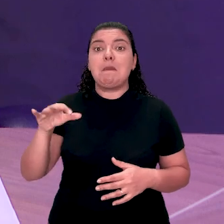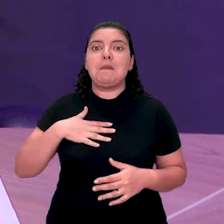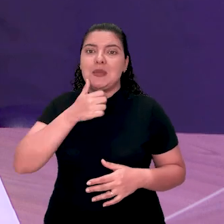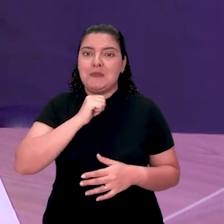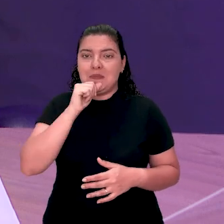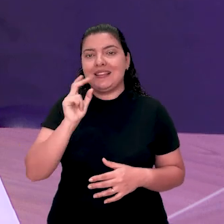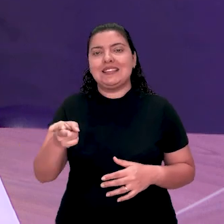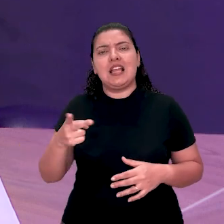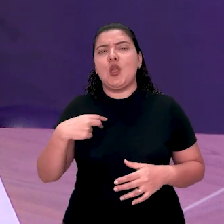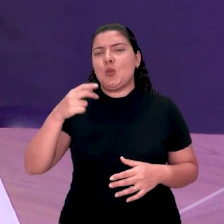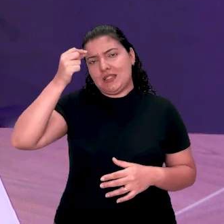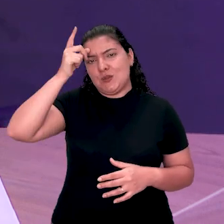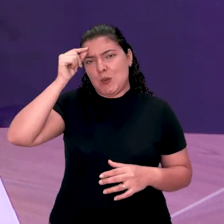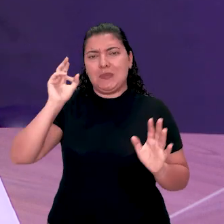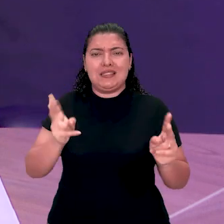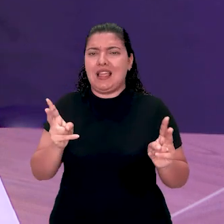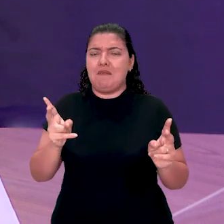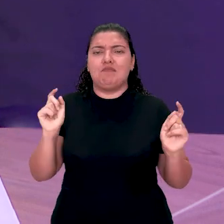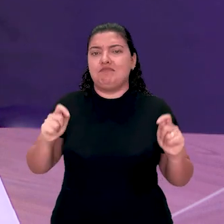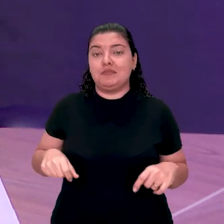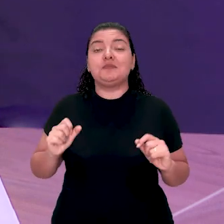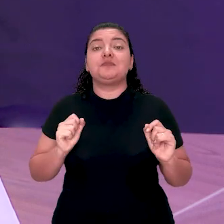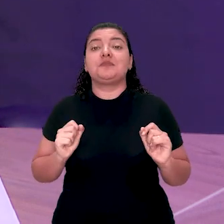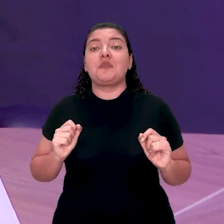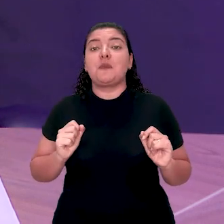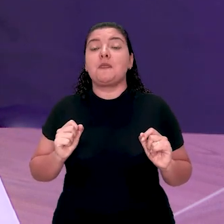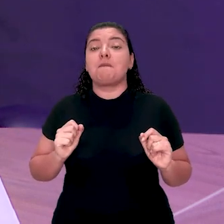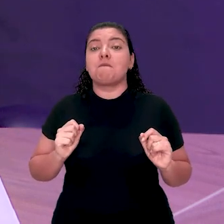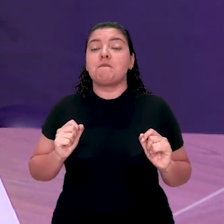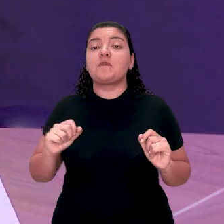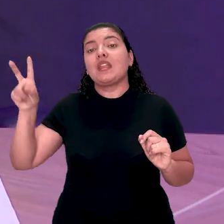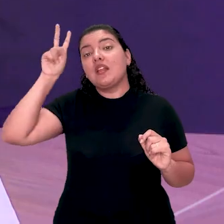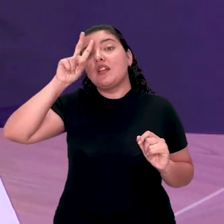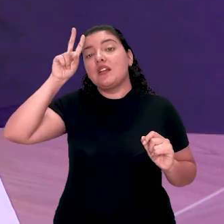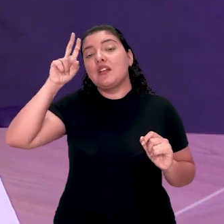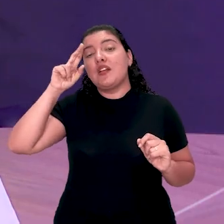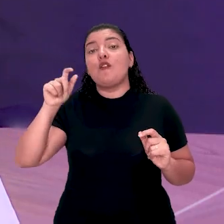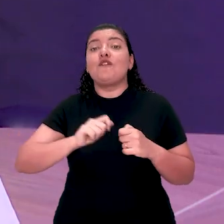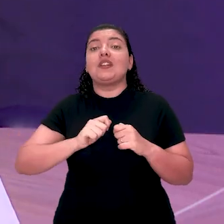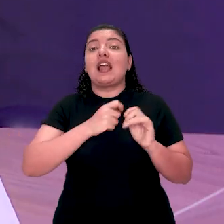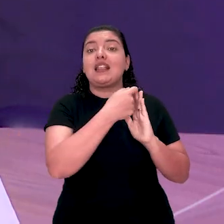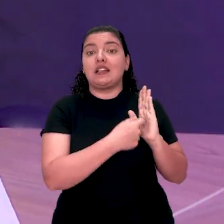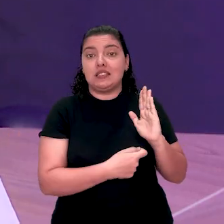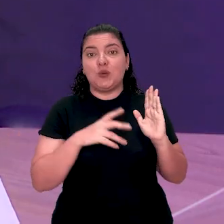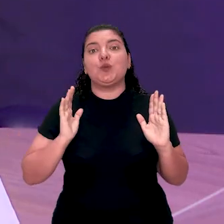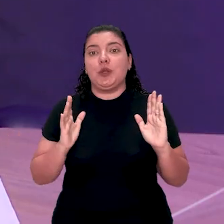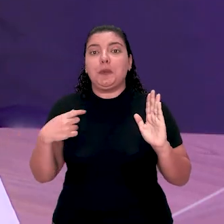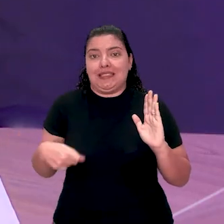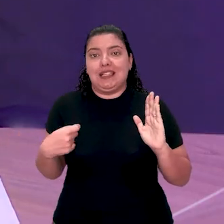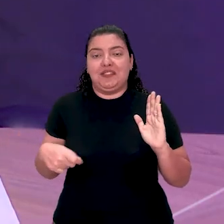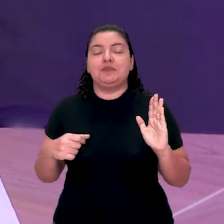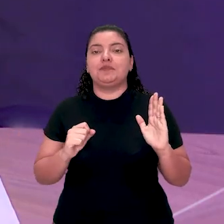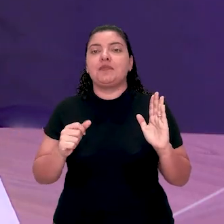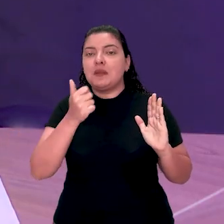sempre soube que eu era capaz e botava quente em mim, né? E aí, eu lembro que eu tinha que fazer uma redação. Aí,